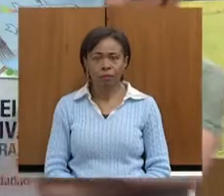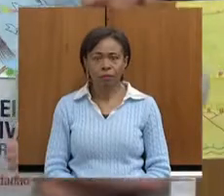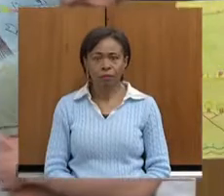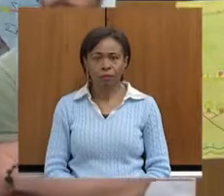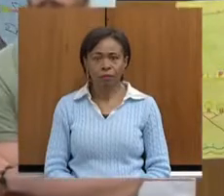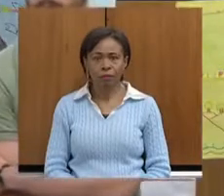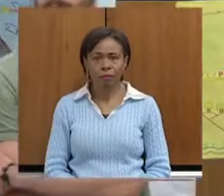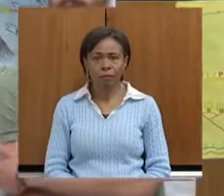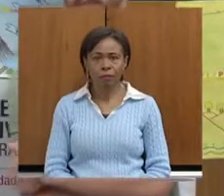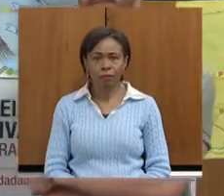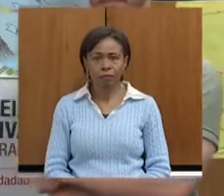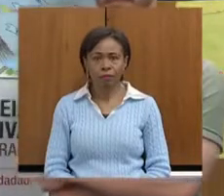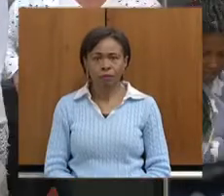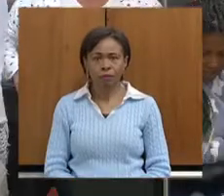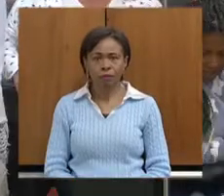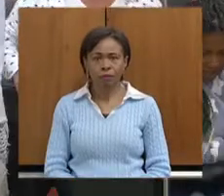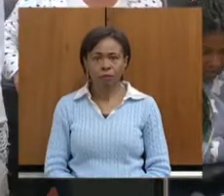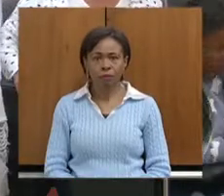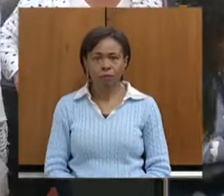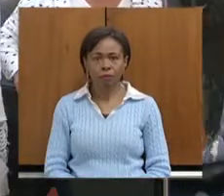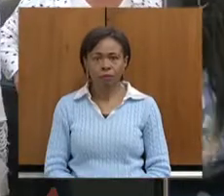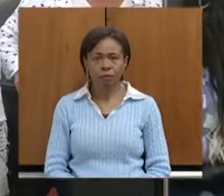E aí